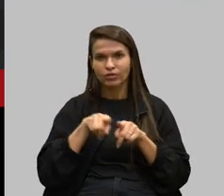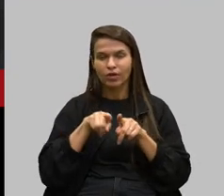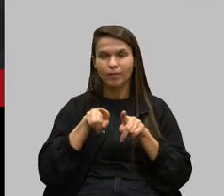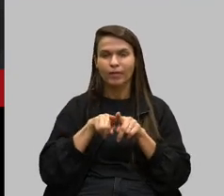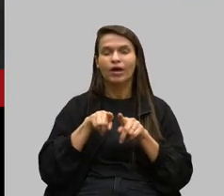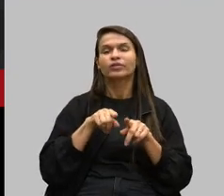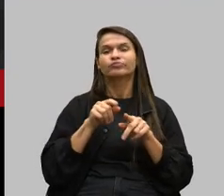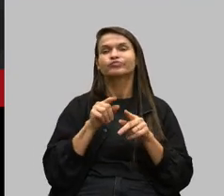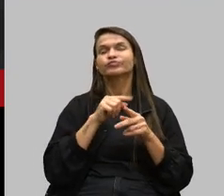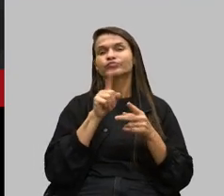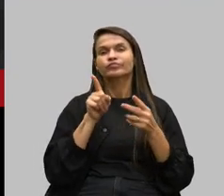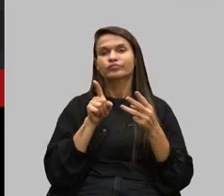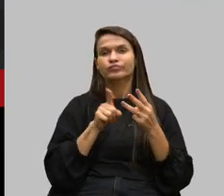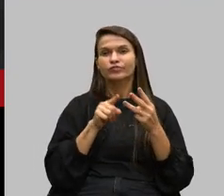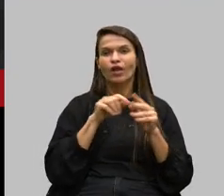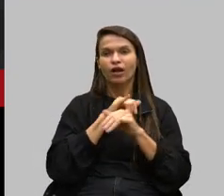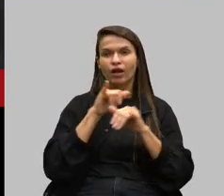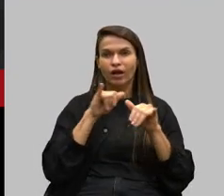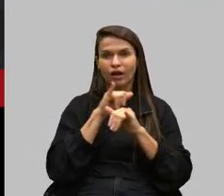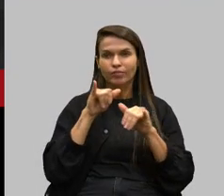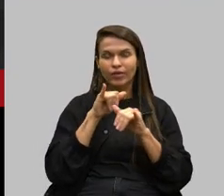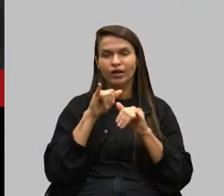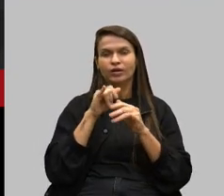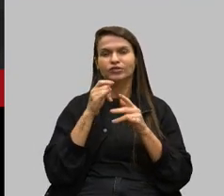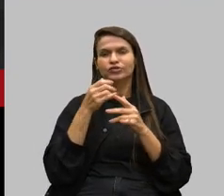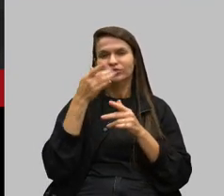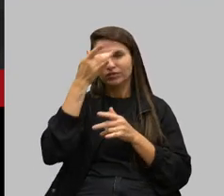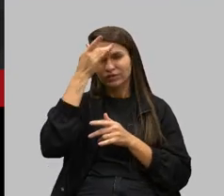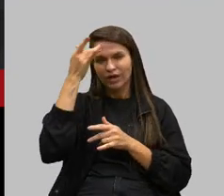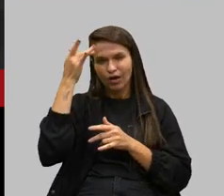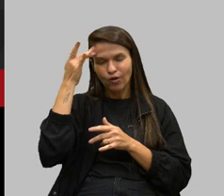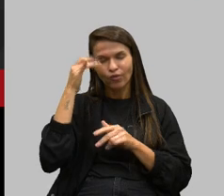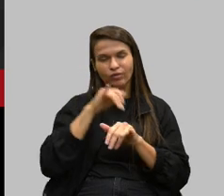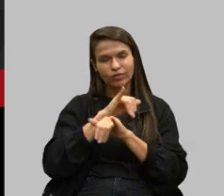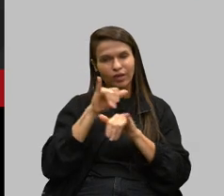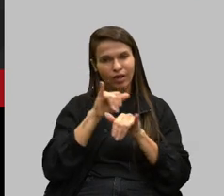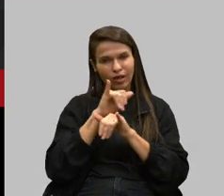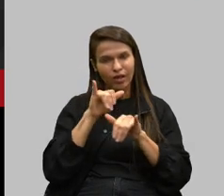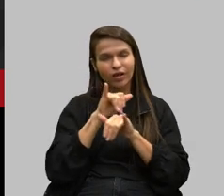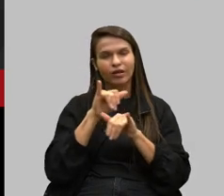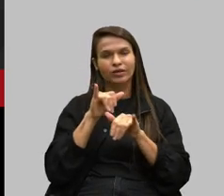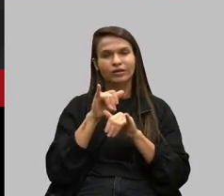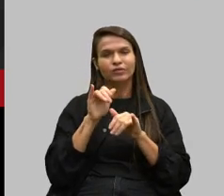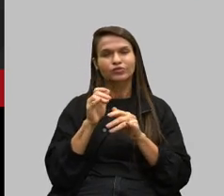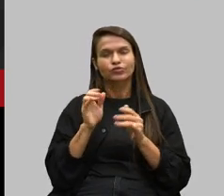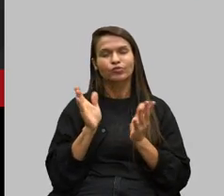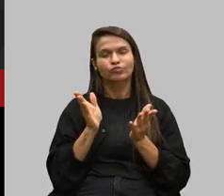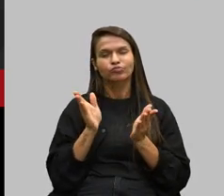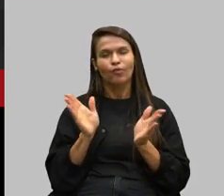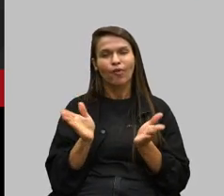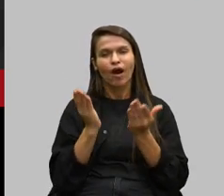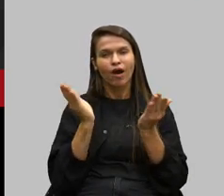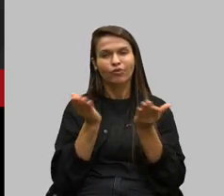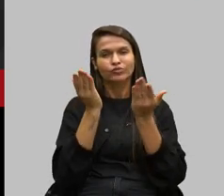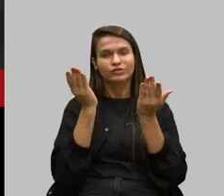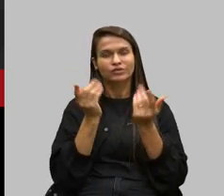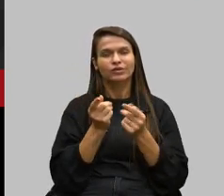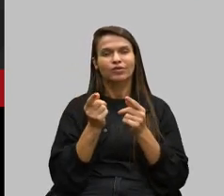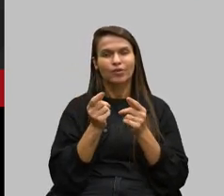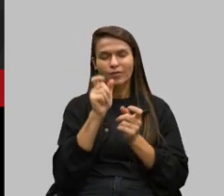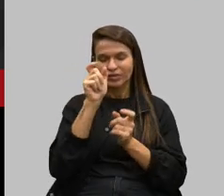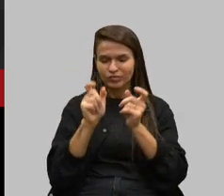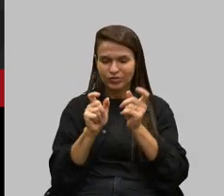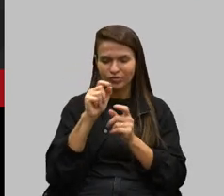né a gente a alertando e dando um auxílio né para os servidores para que eles procurem né para que eles